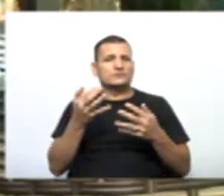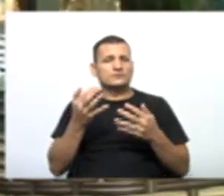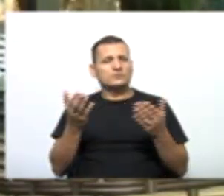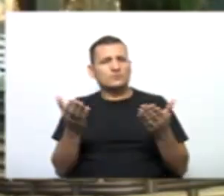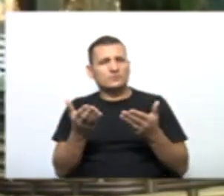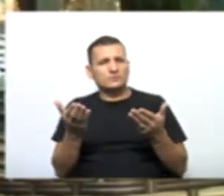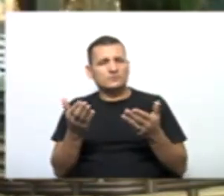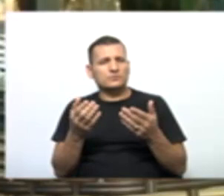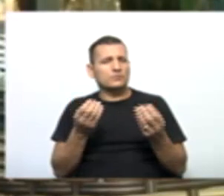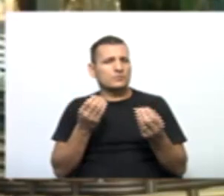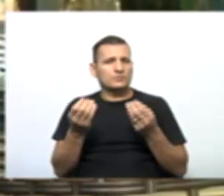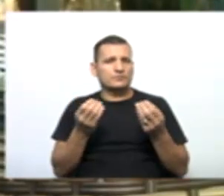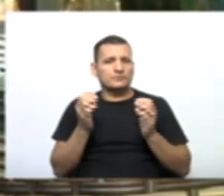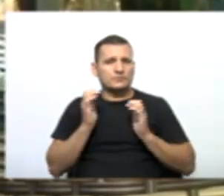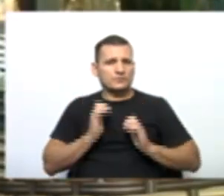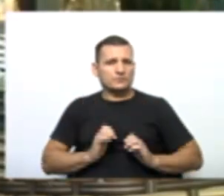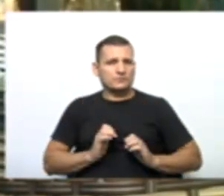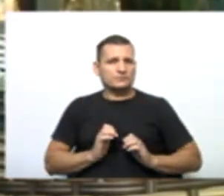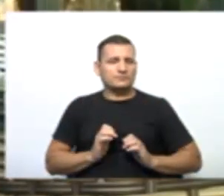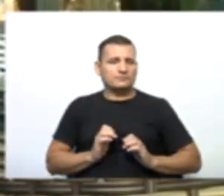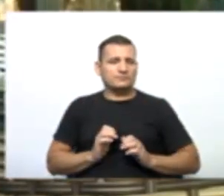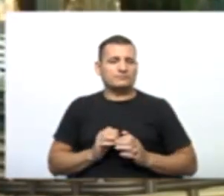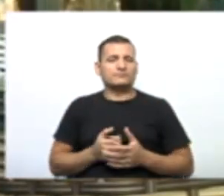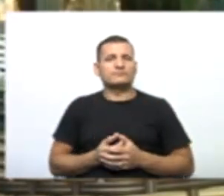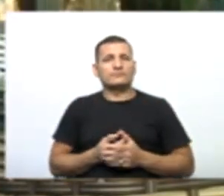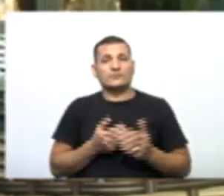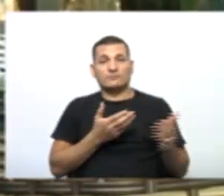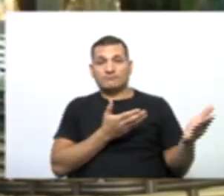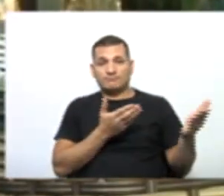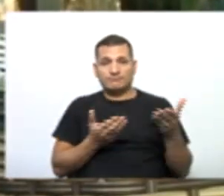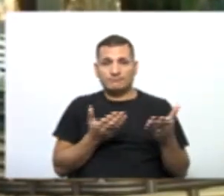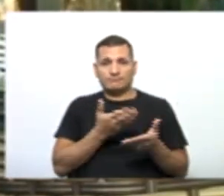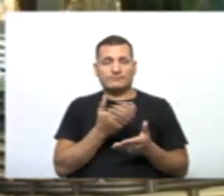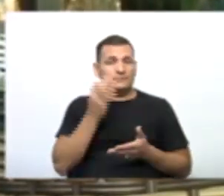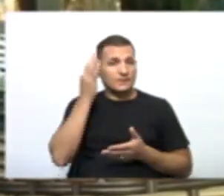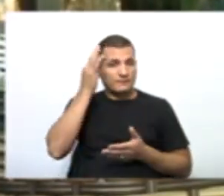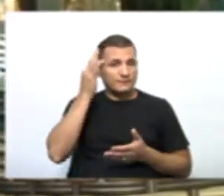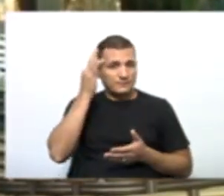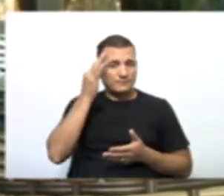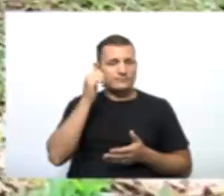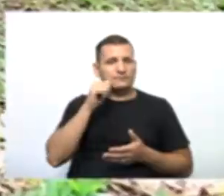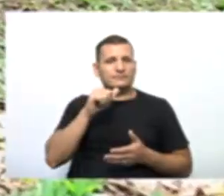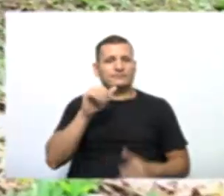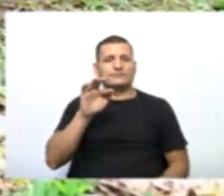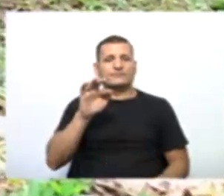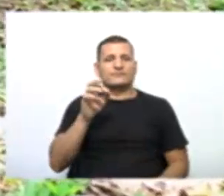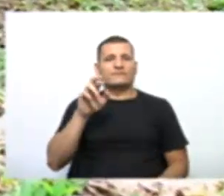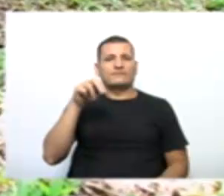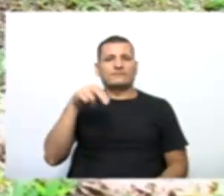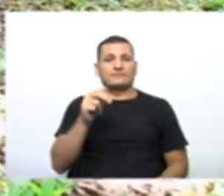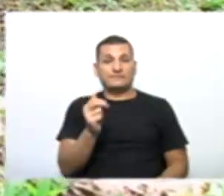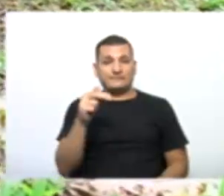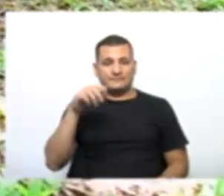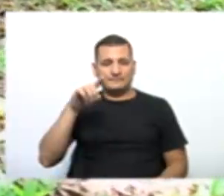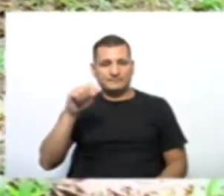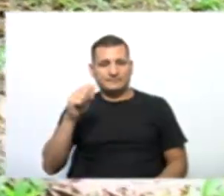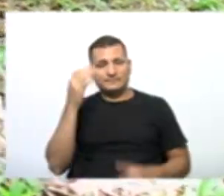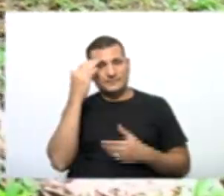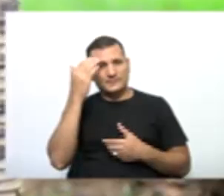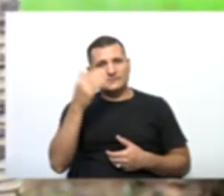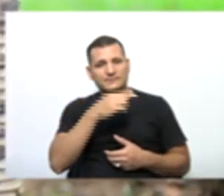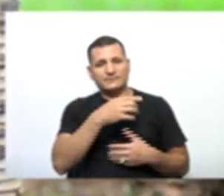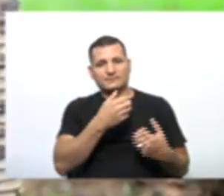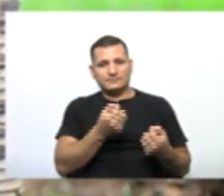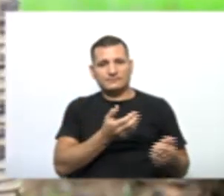atuais, como a ética é tratada. Para isso recebemos a filósofa Fernanda Schaibuber. Fernanda, obrigado por ter aceito o convite, seja